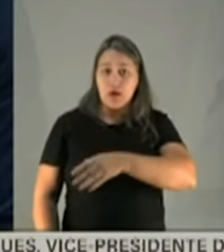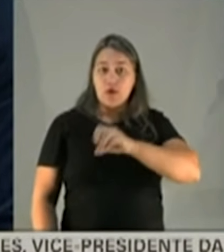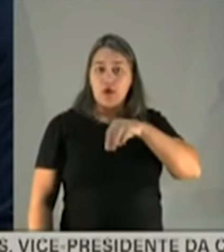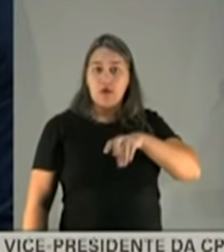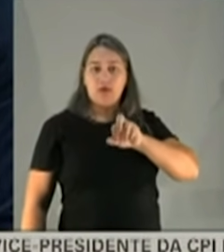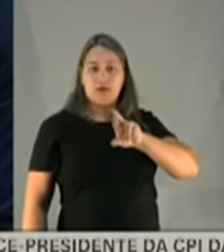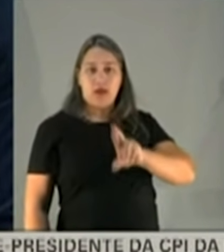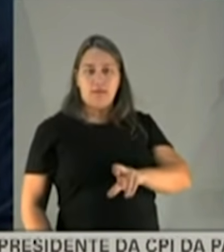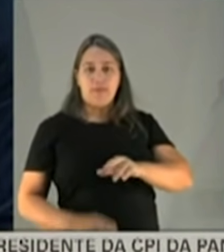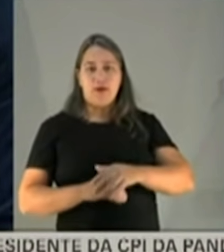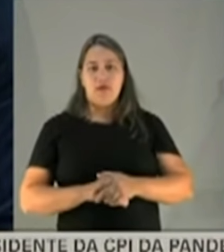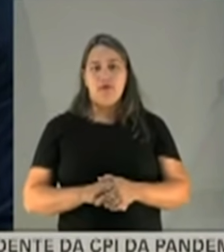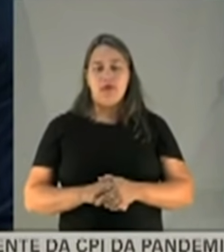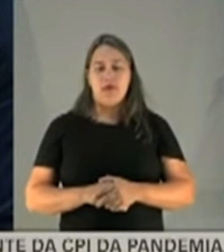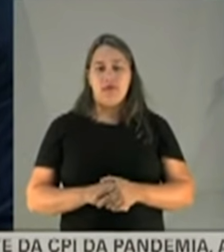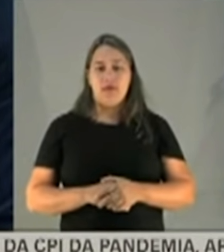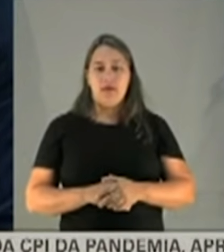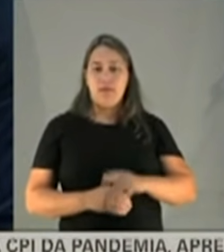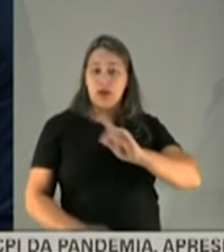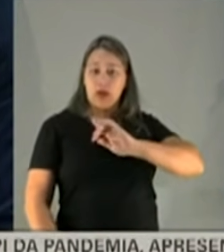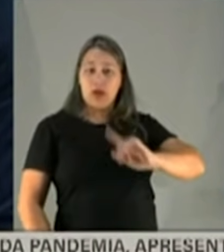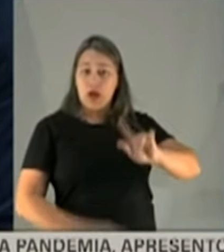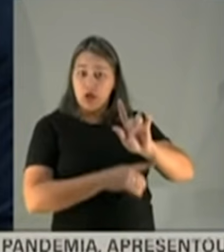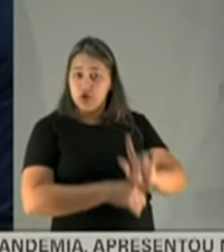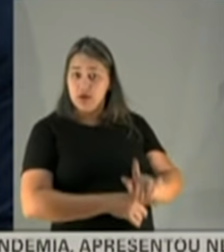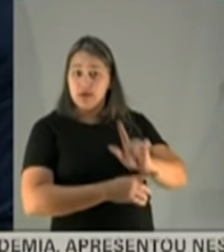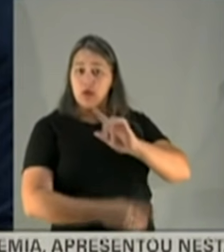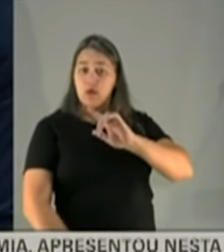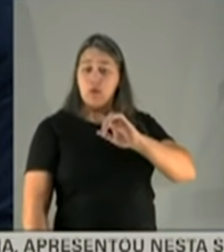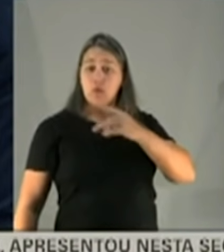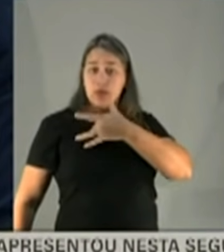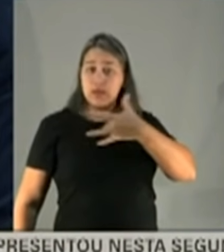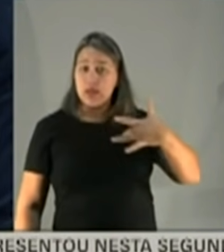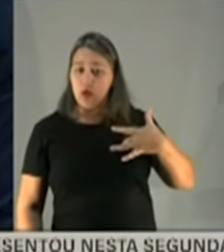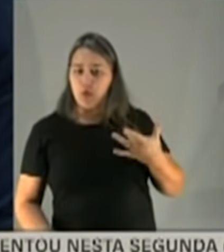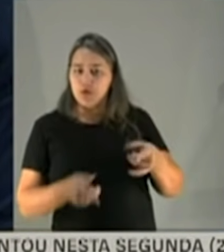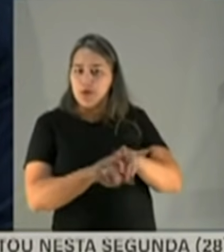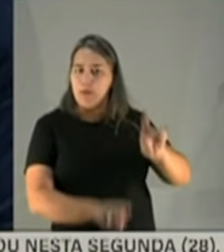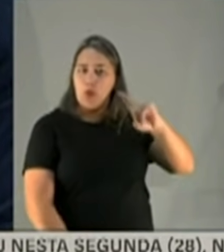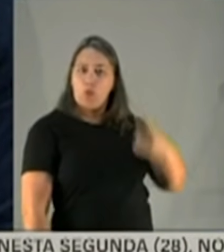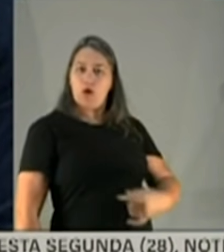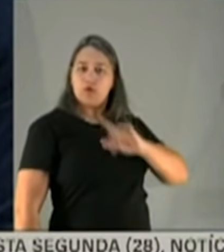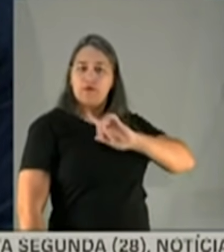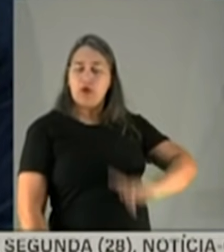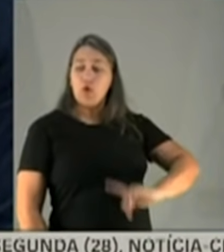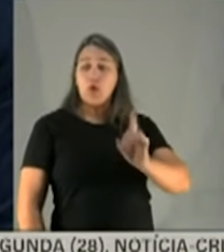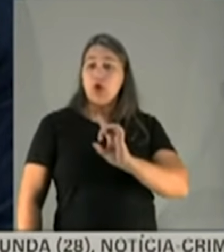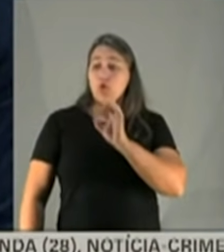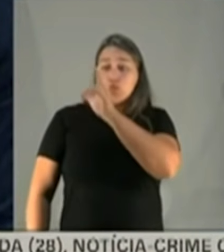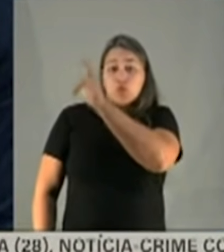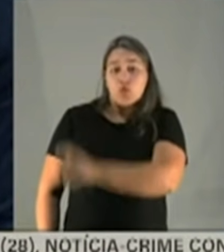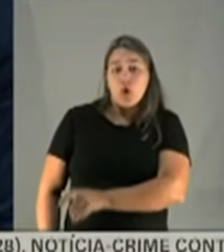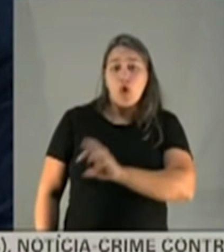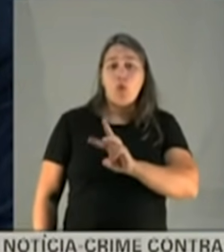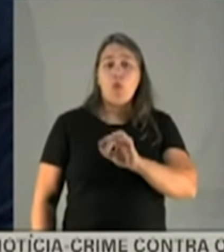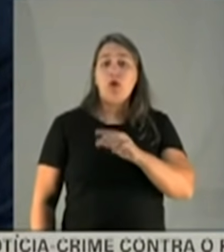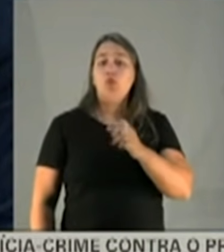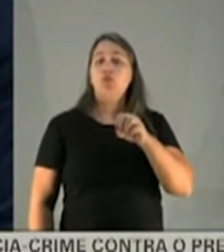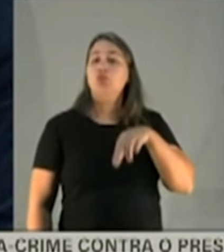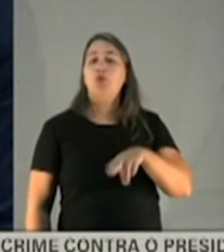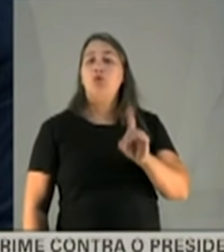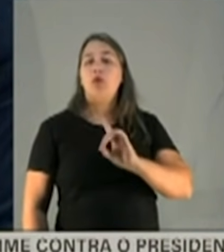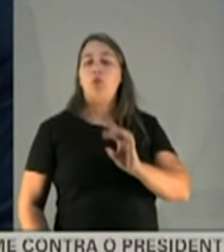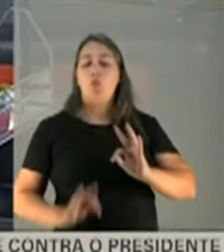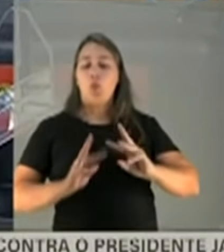na saúde. Inclusive, ex-governador Maziz. Então, não somente o governador Wilson Lima, todos têm participação.